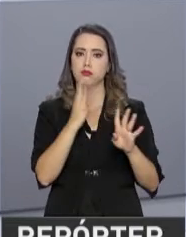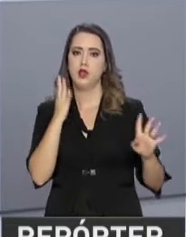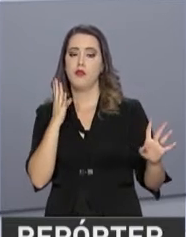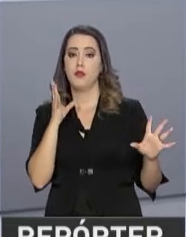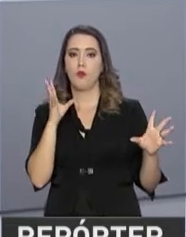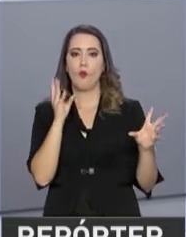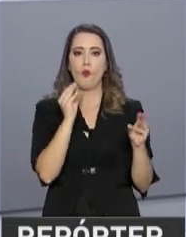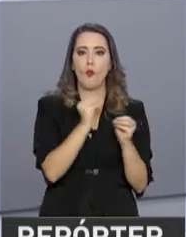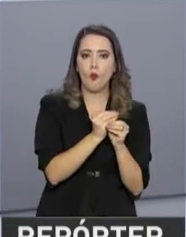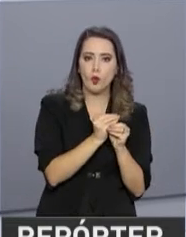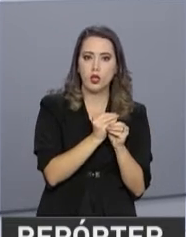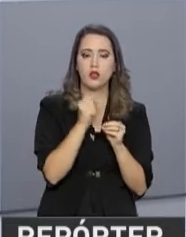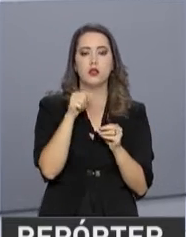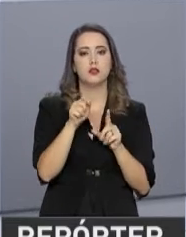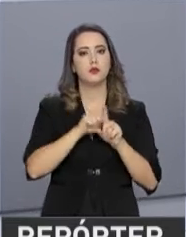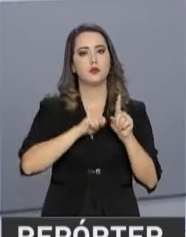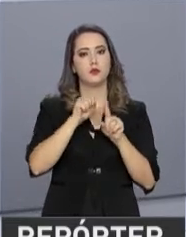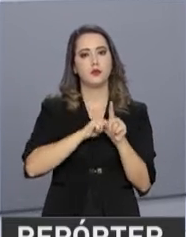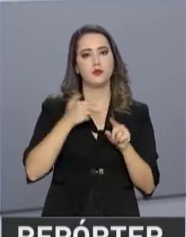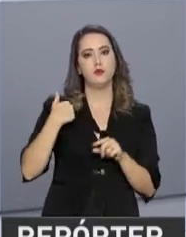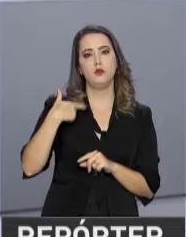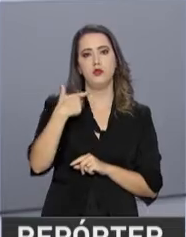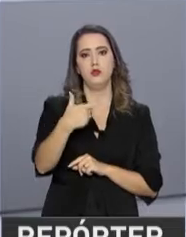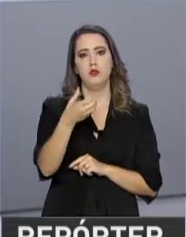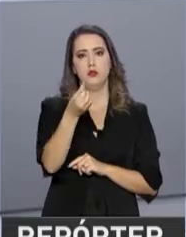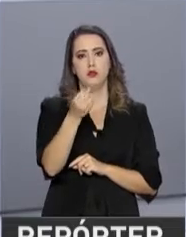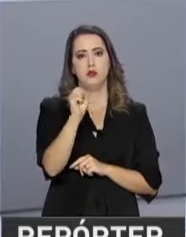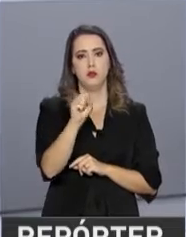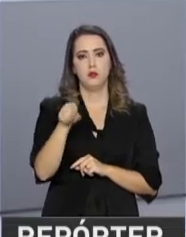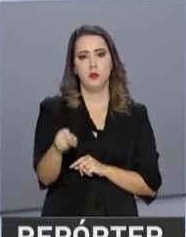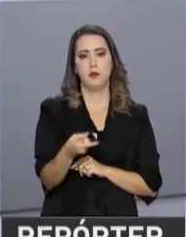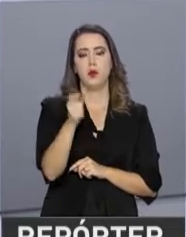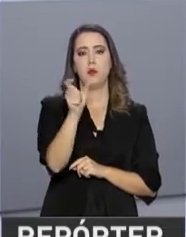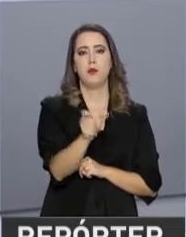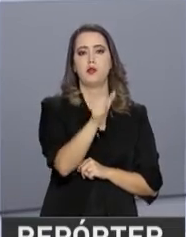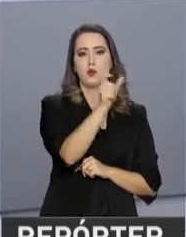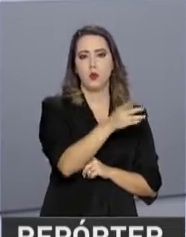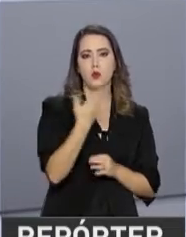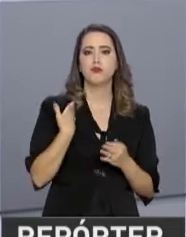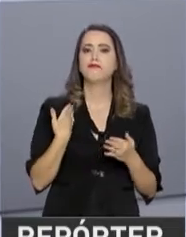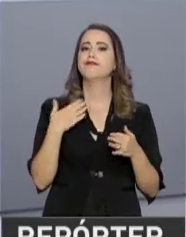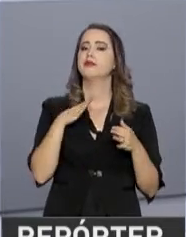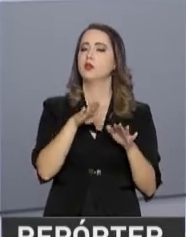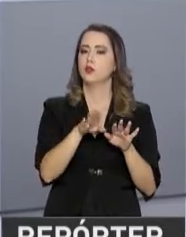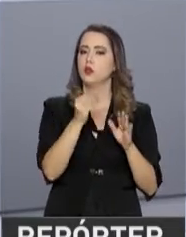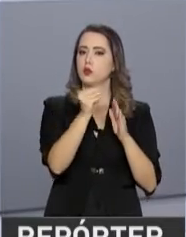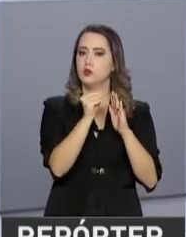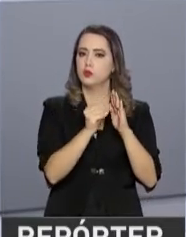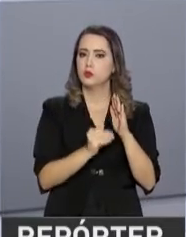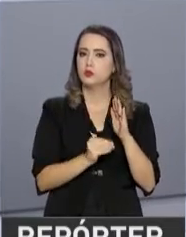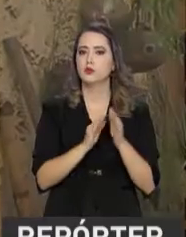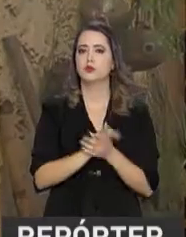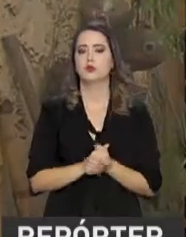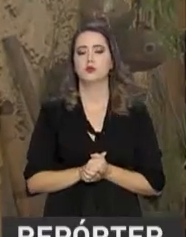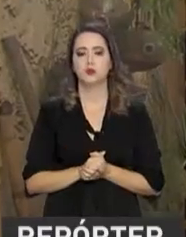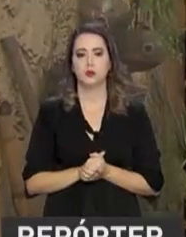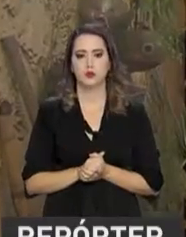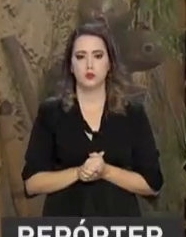zerada e só neste mês mais de 268 mil pessoas foram incluídas no bolsa